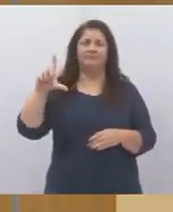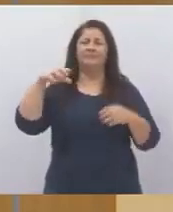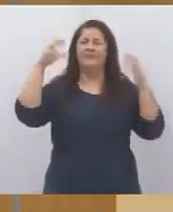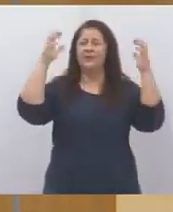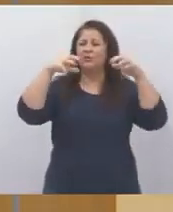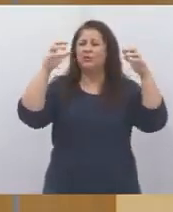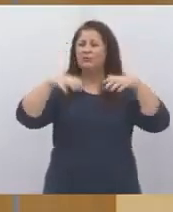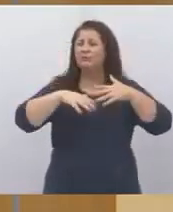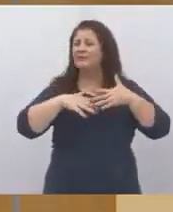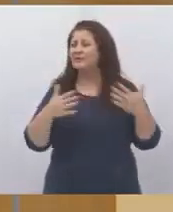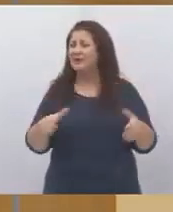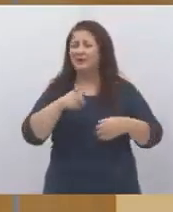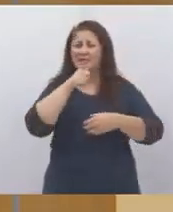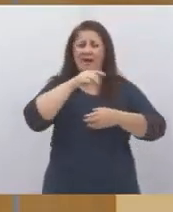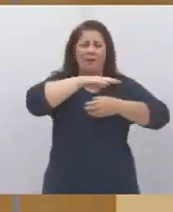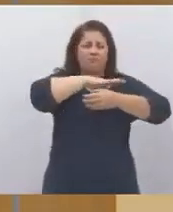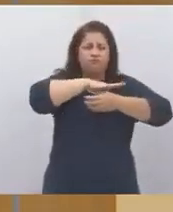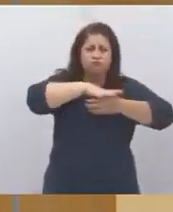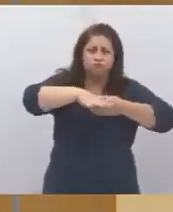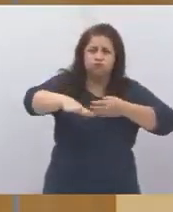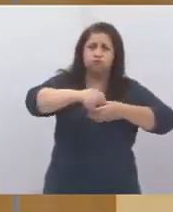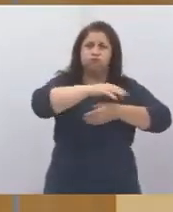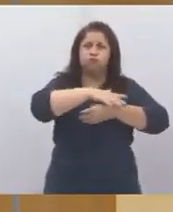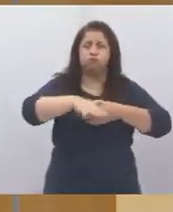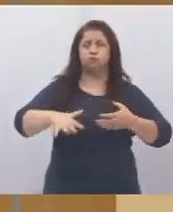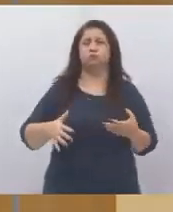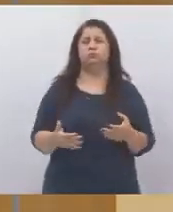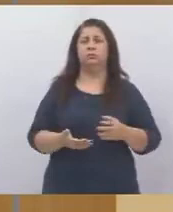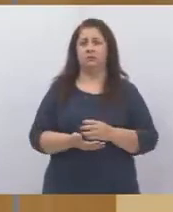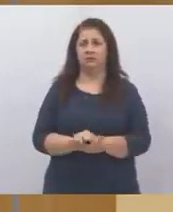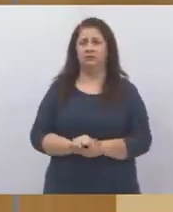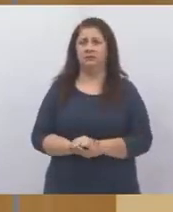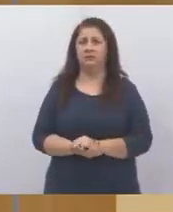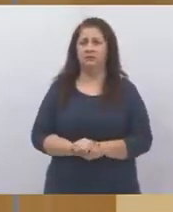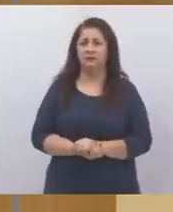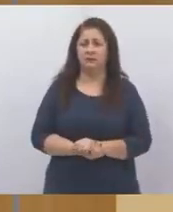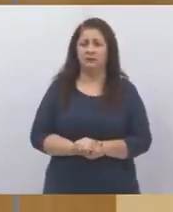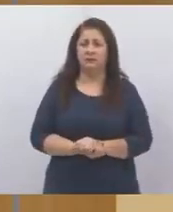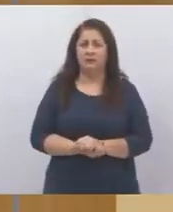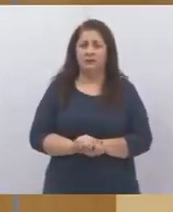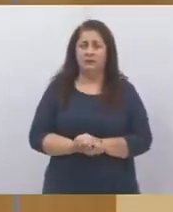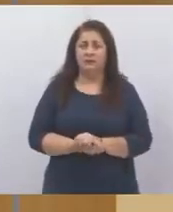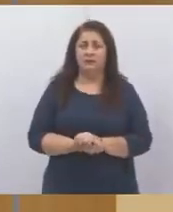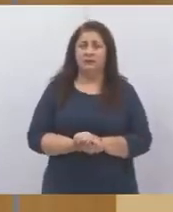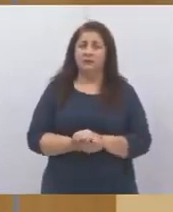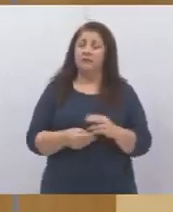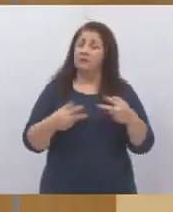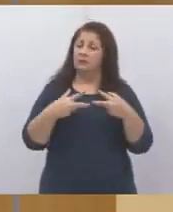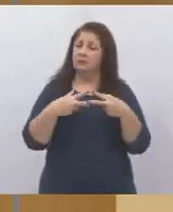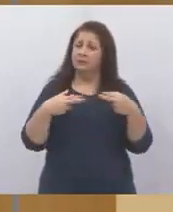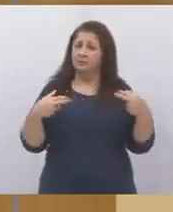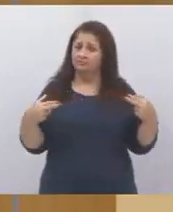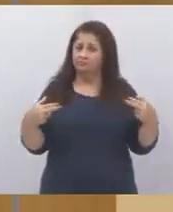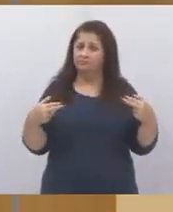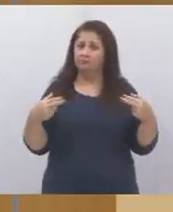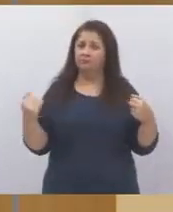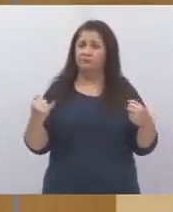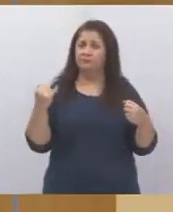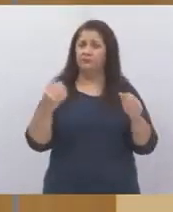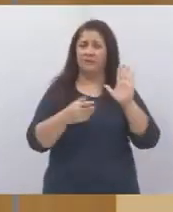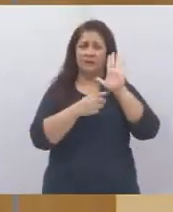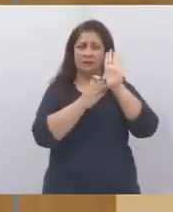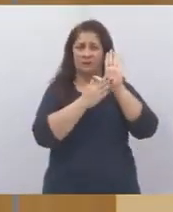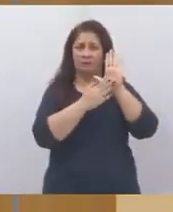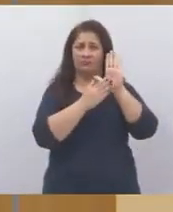ali frequentemente a água transbordando pela Rua ramira Cabral tenho ser um pontos que são colocados em